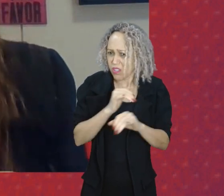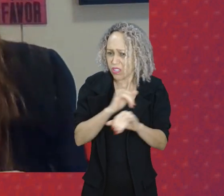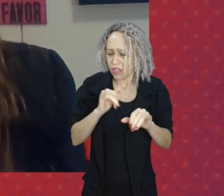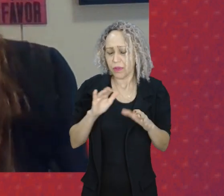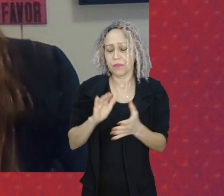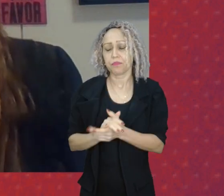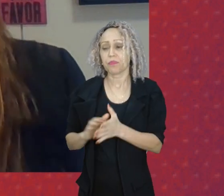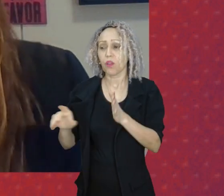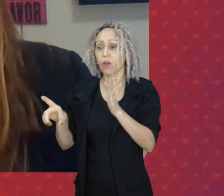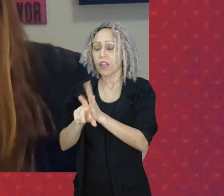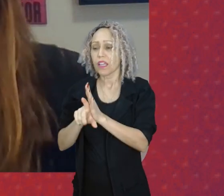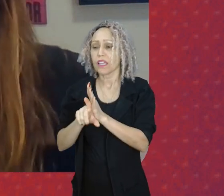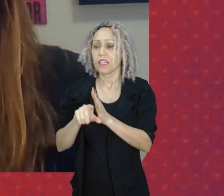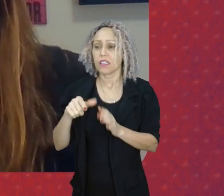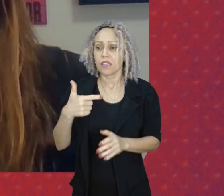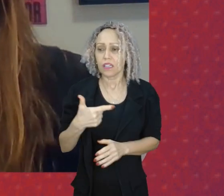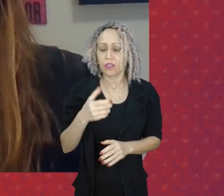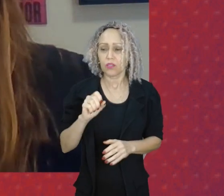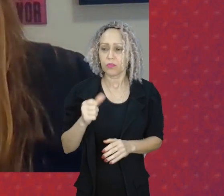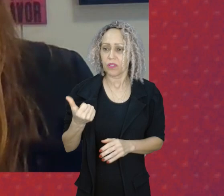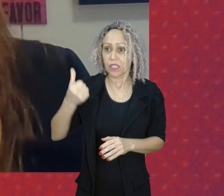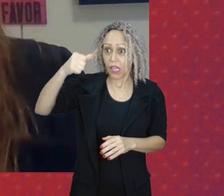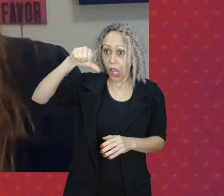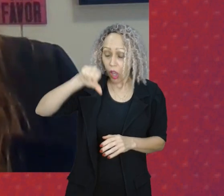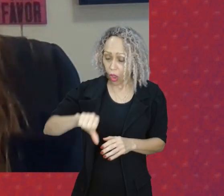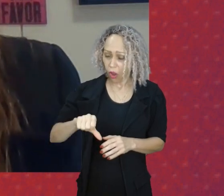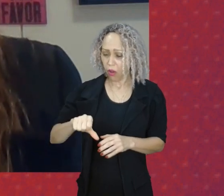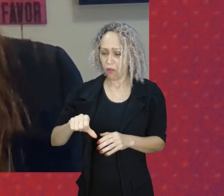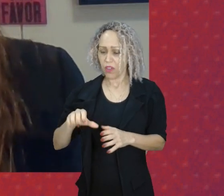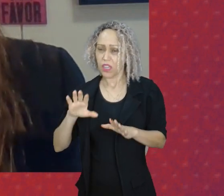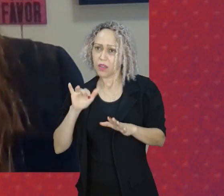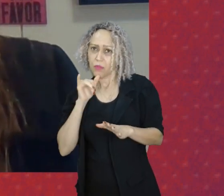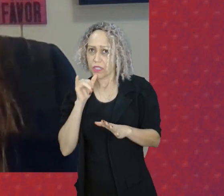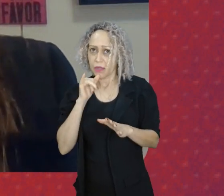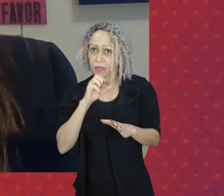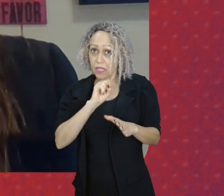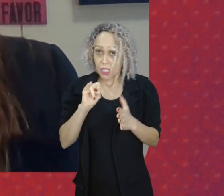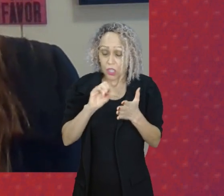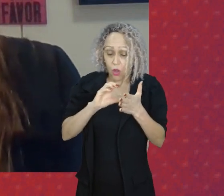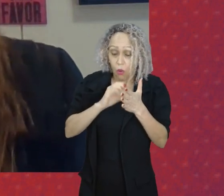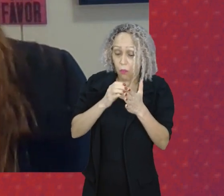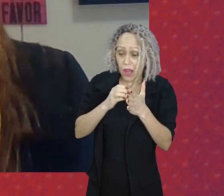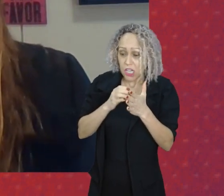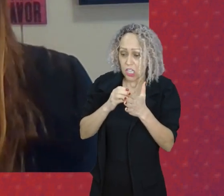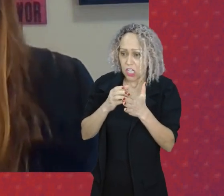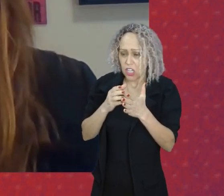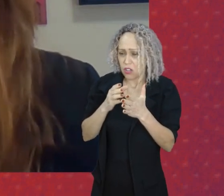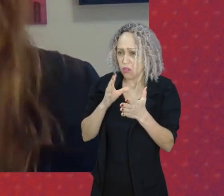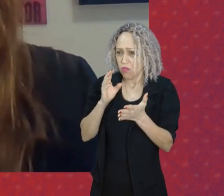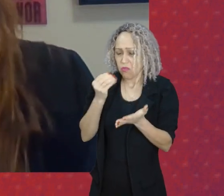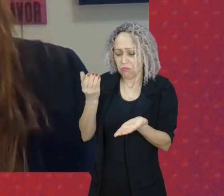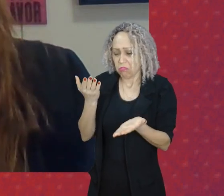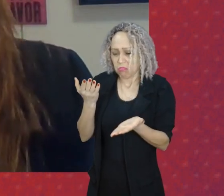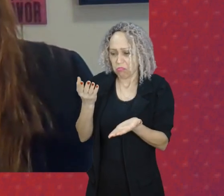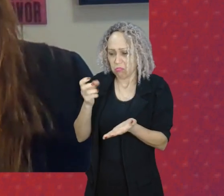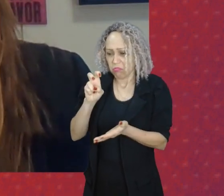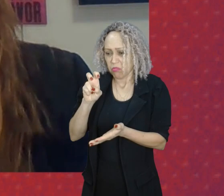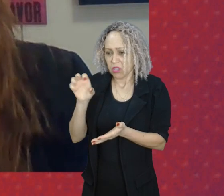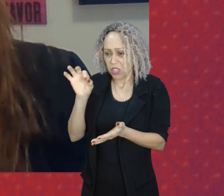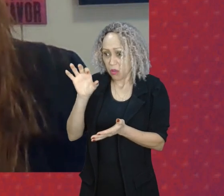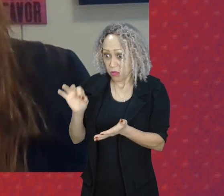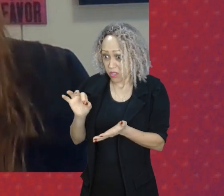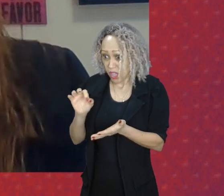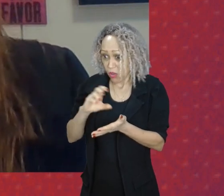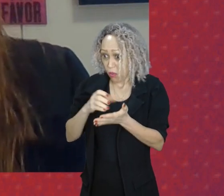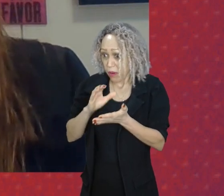os partidos, né, que não tinham repassado 5% para as secretarias de mulheres, e falando que, olha... e